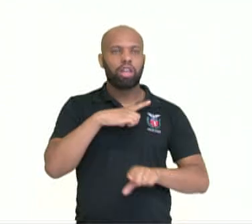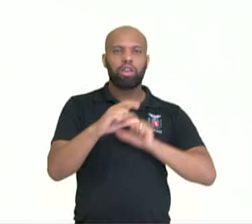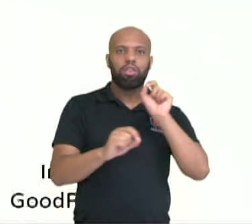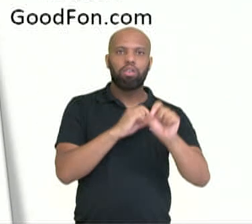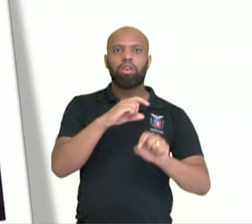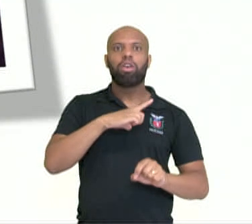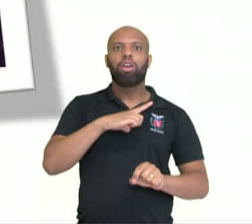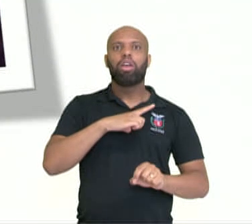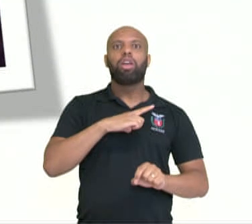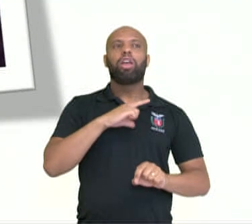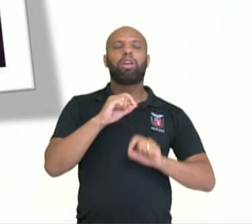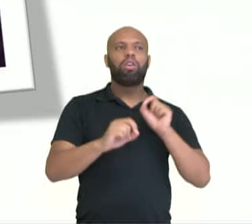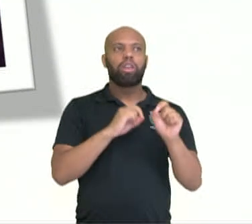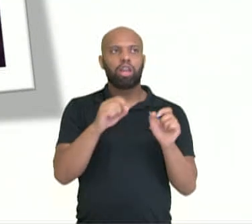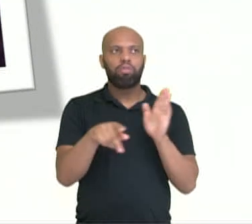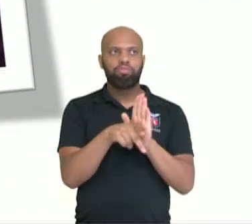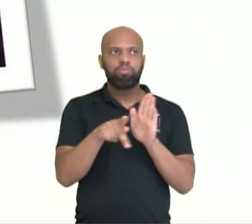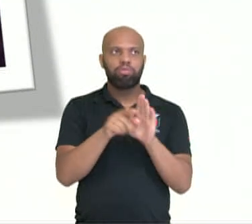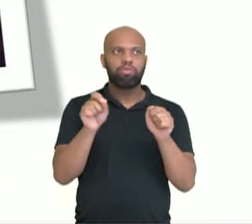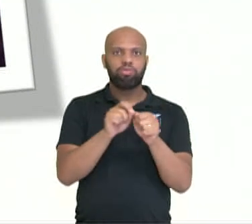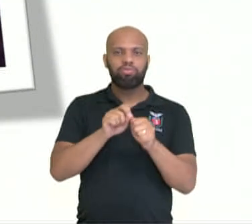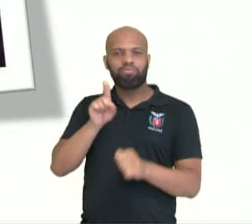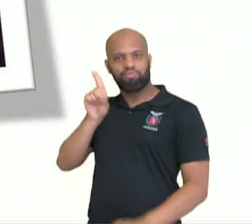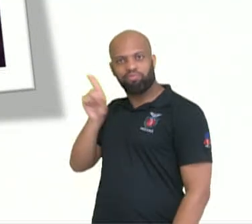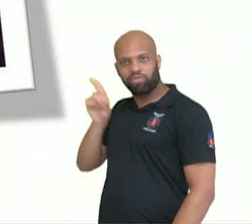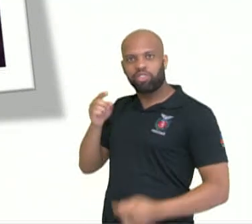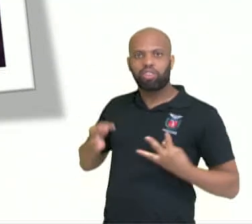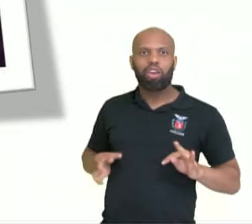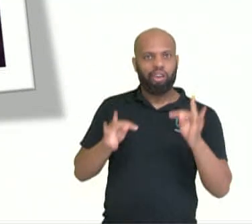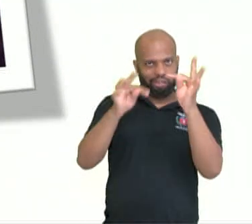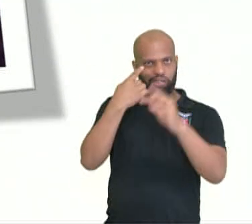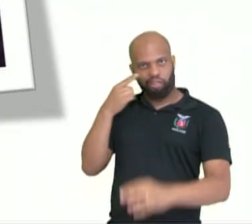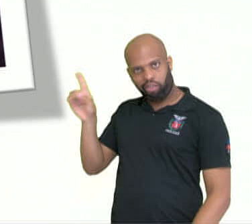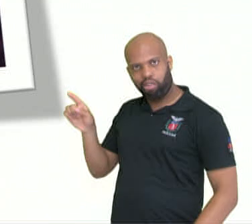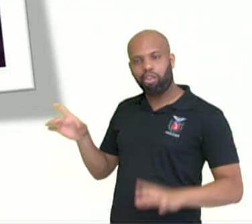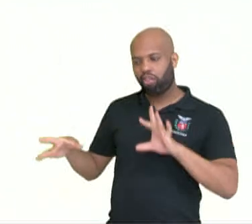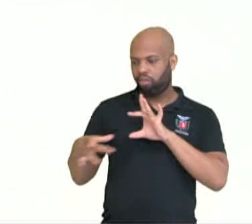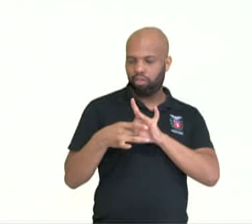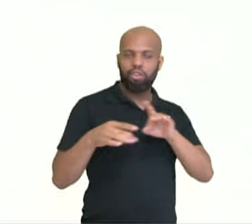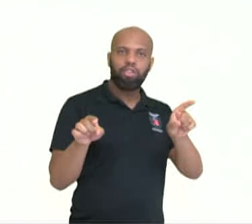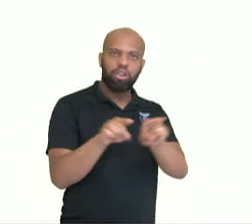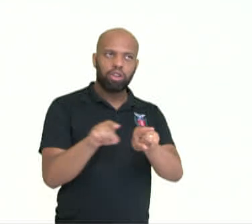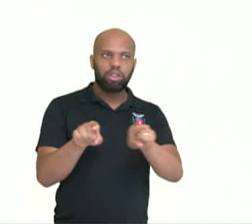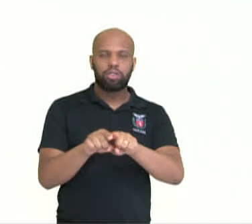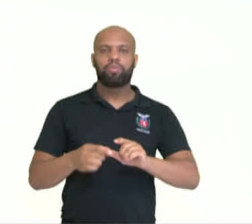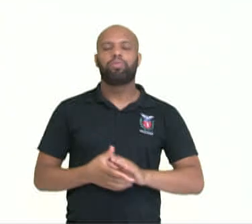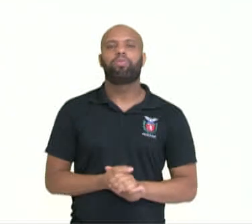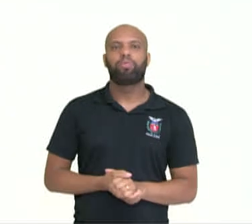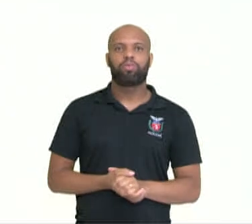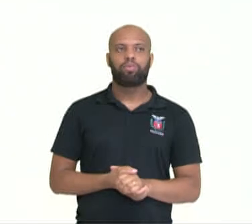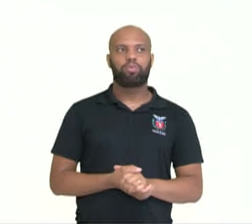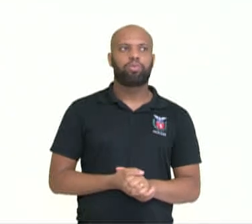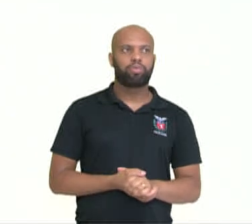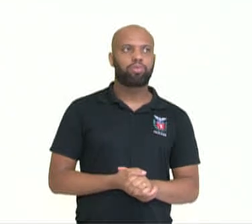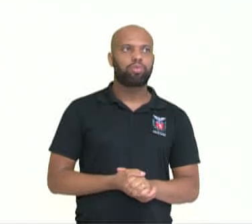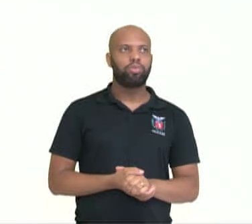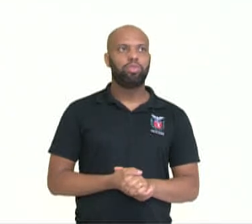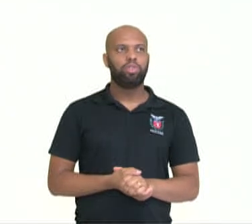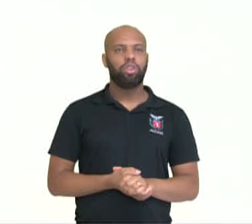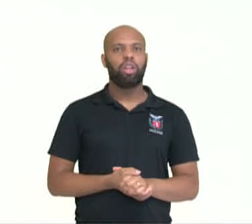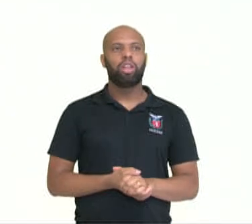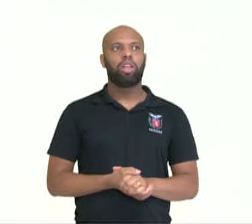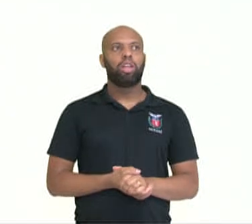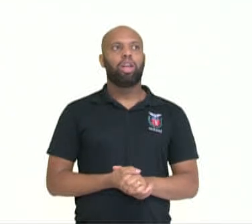projeções e impressões gráficas. Olha que legal esse futurismo, adoro essa evolução da tecnologia. Então, o último quiz